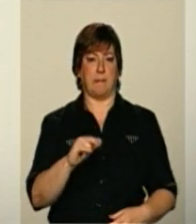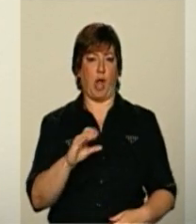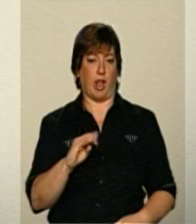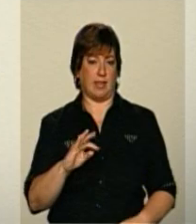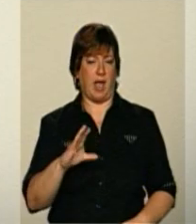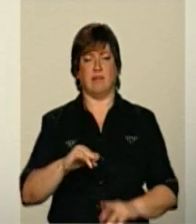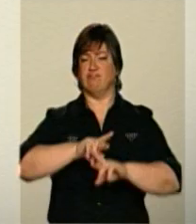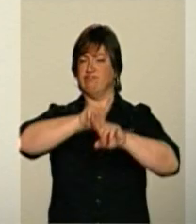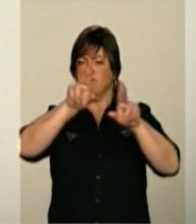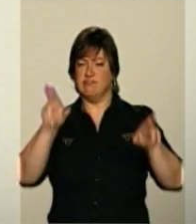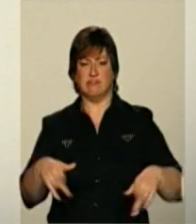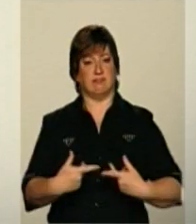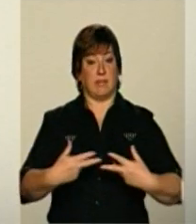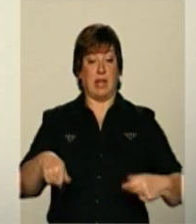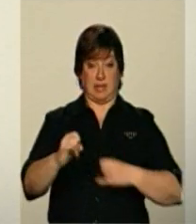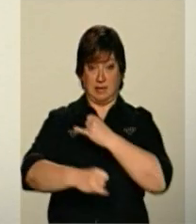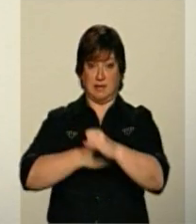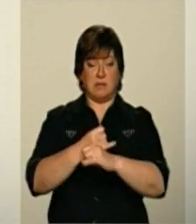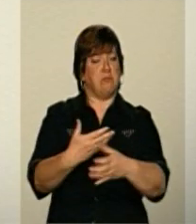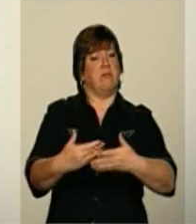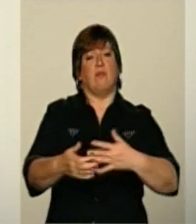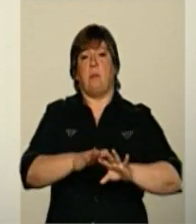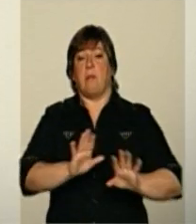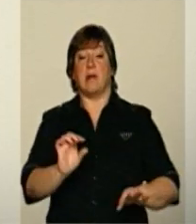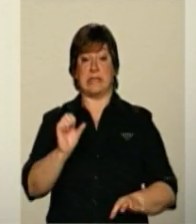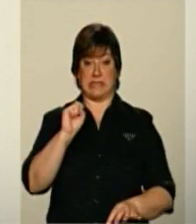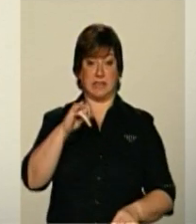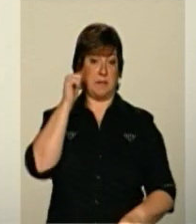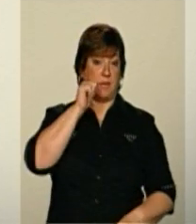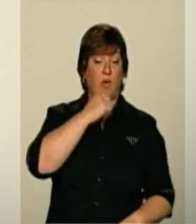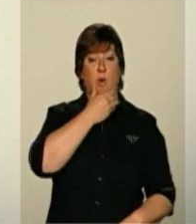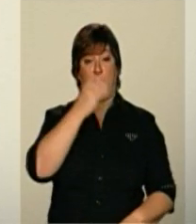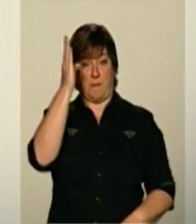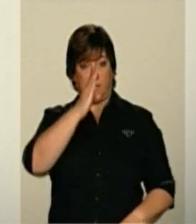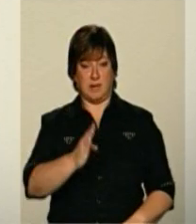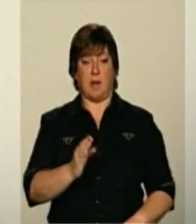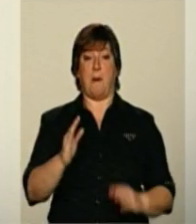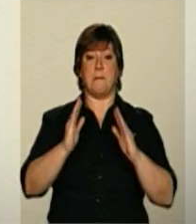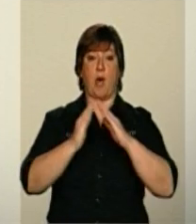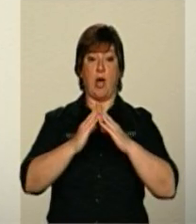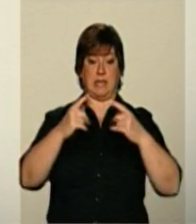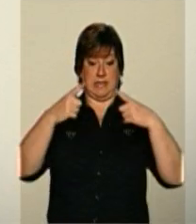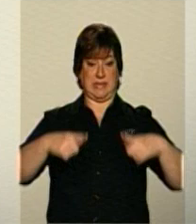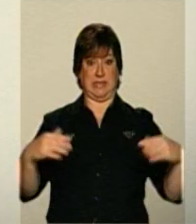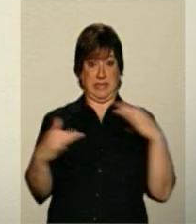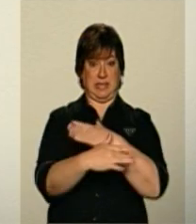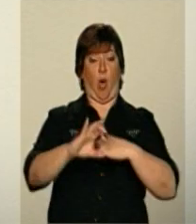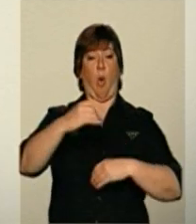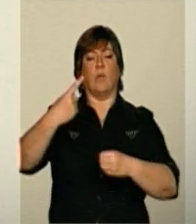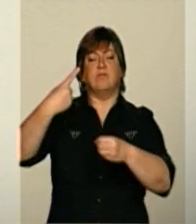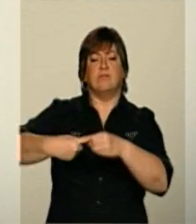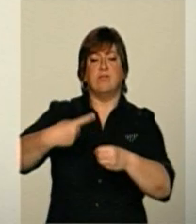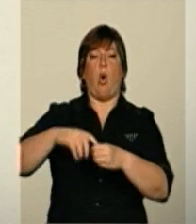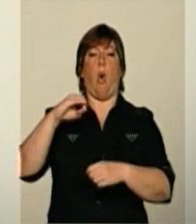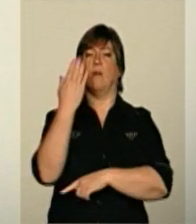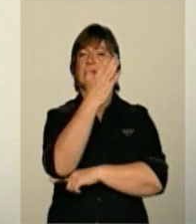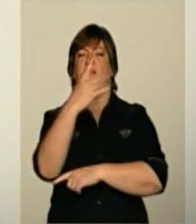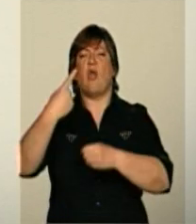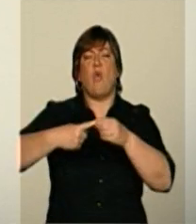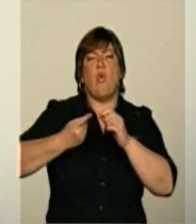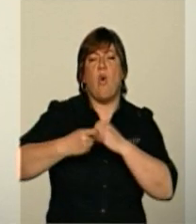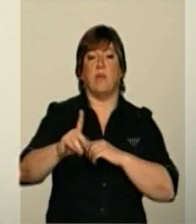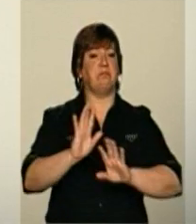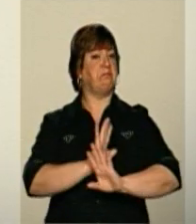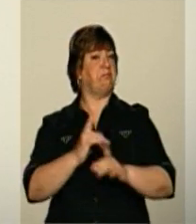Luciano Não importa se um brasileiro ou uma brasileira mora numa cidade grande no interior ou no meio da floresta porque